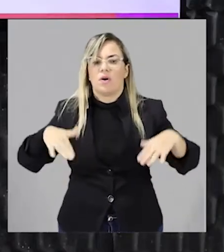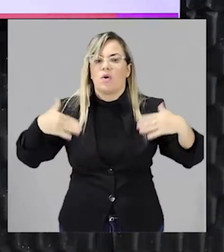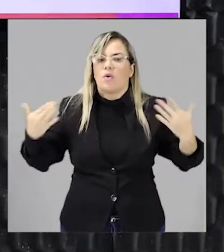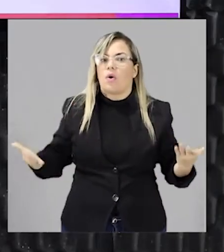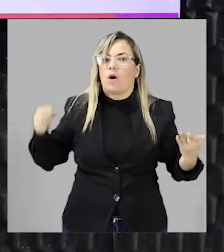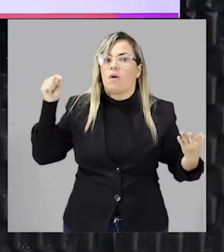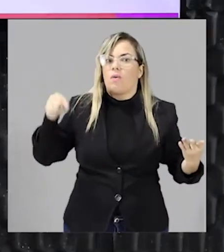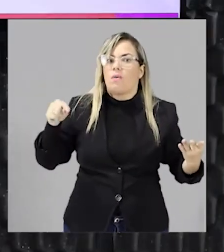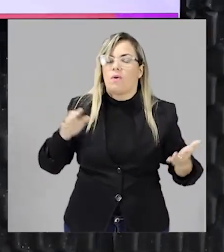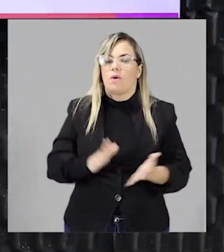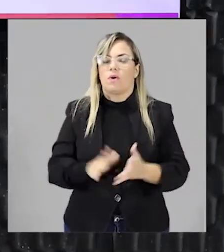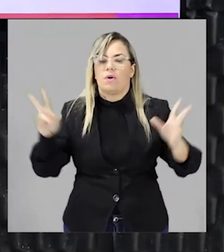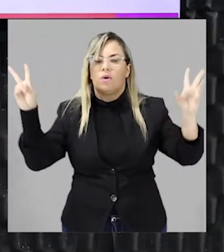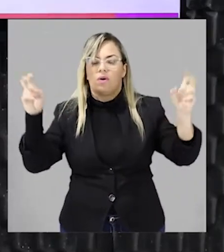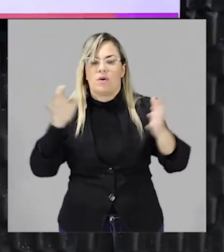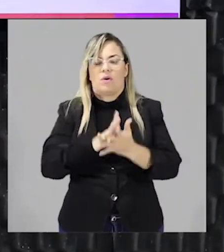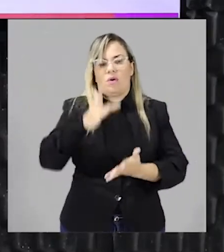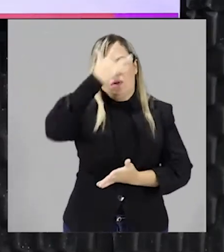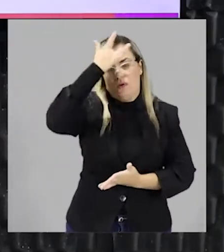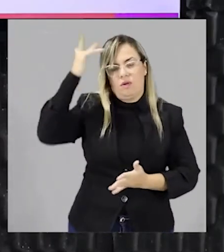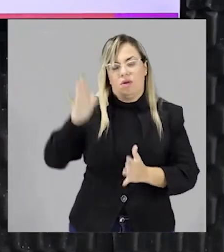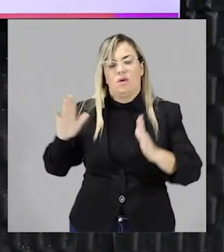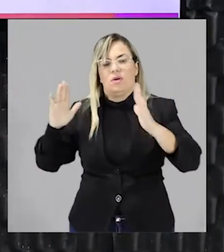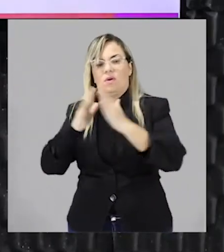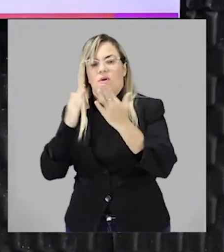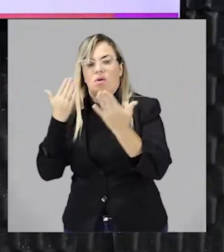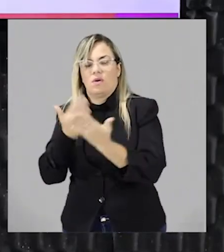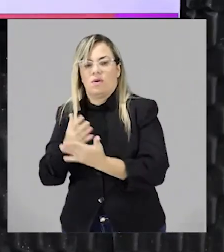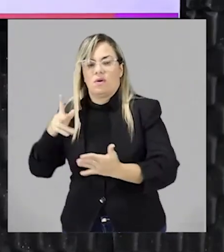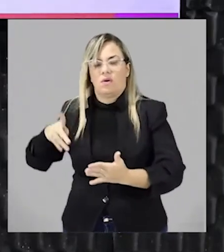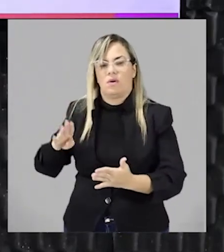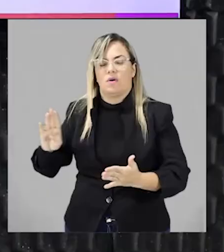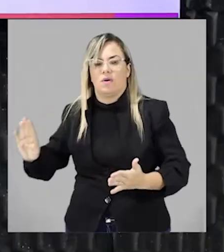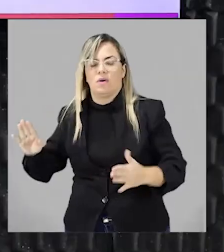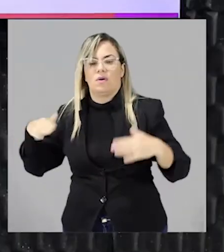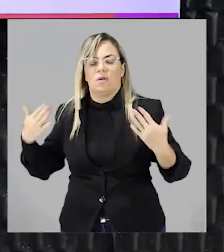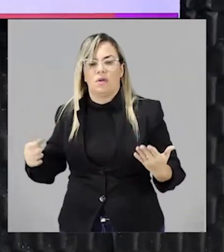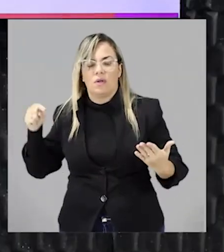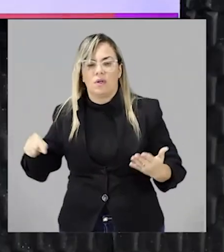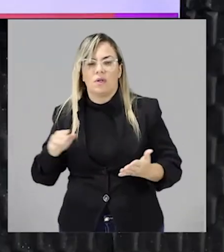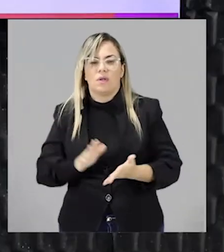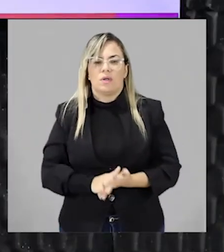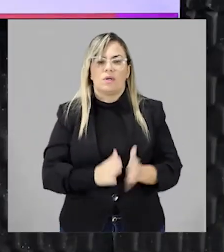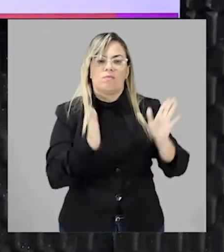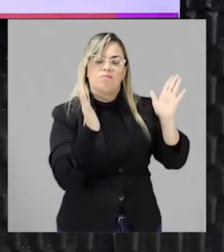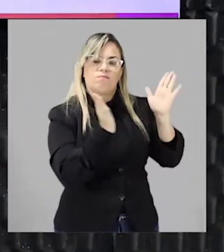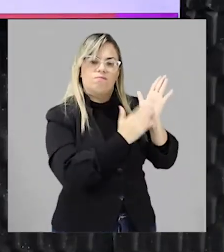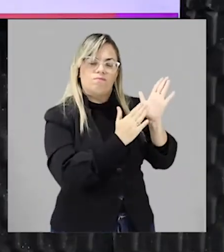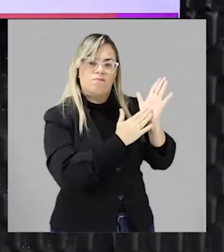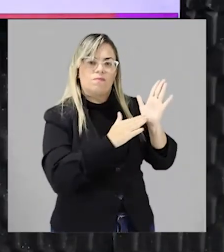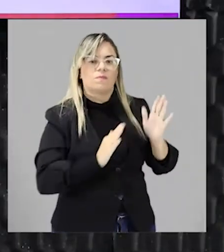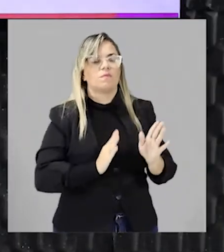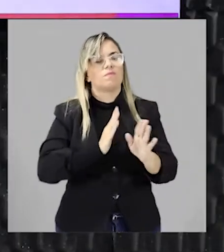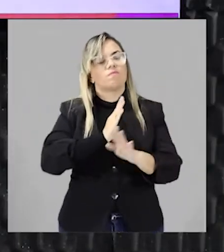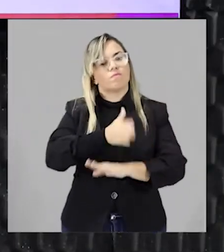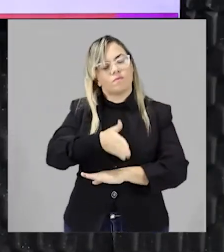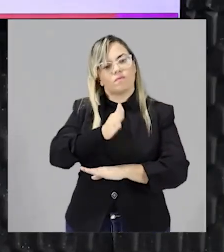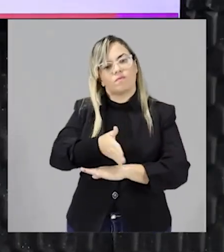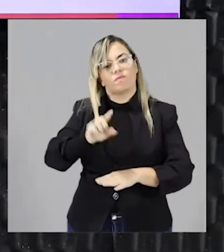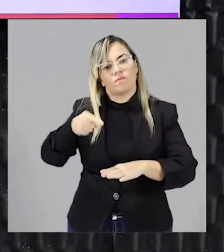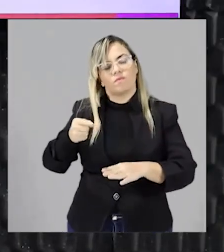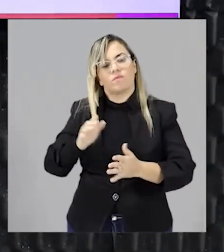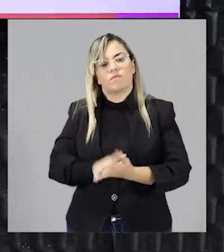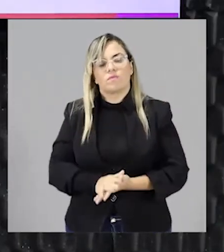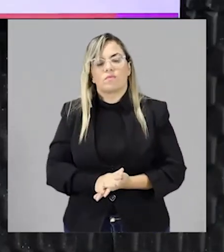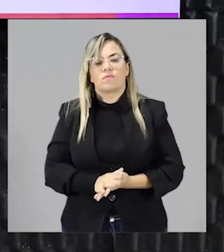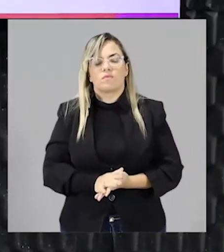debatendo saúde mental nas escolas públicas. Então, nós temos que propor uma intervenção. E nessa nossa proposta